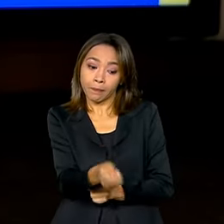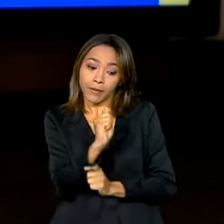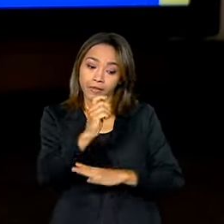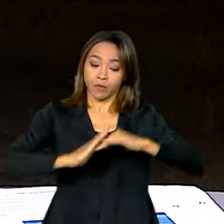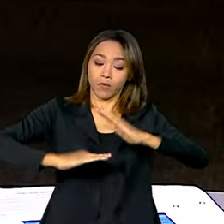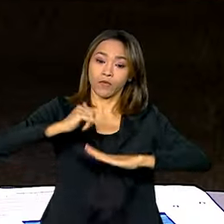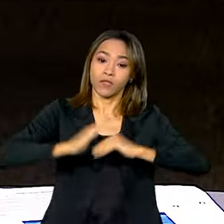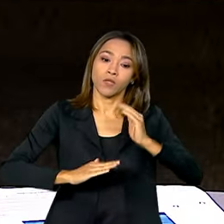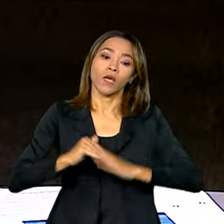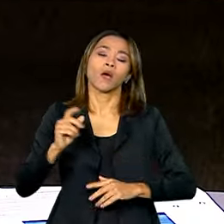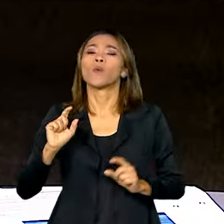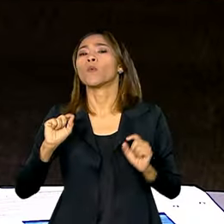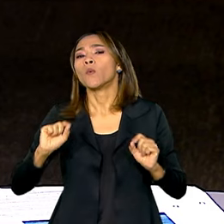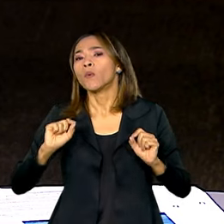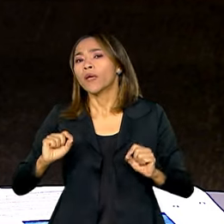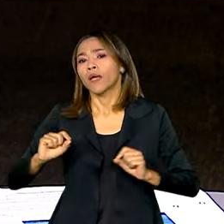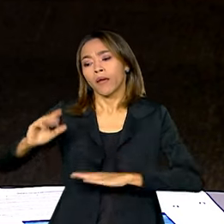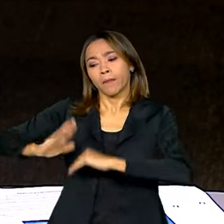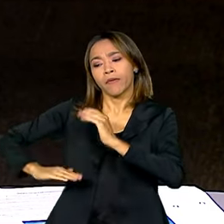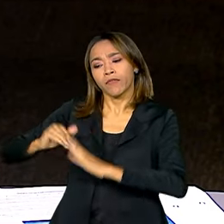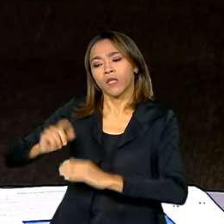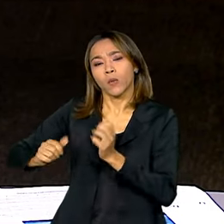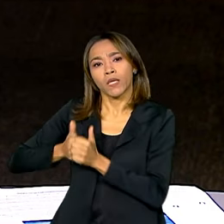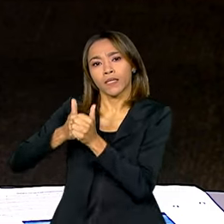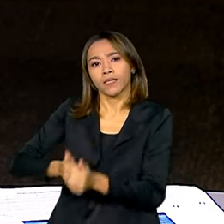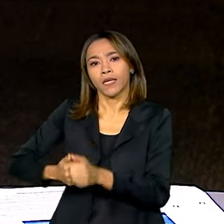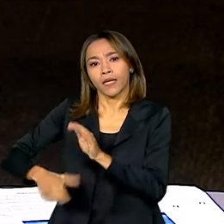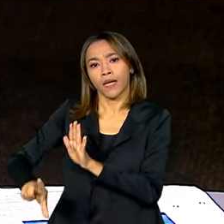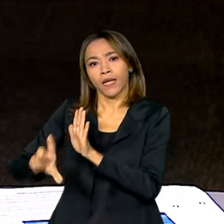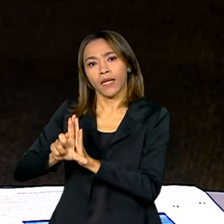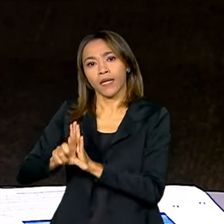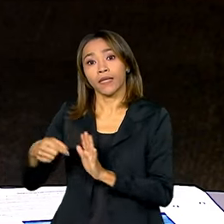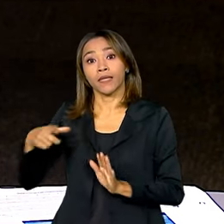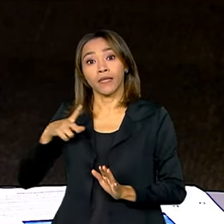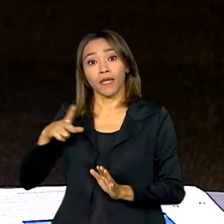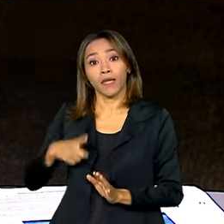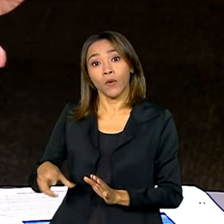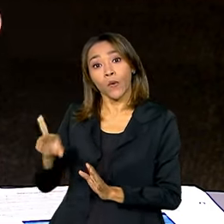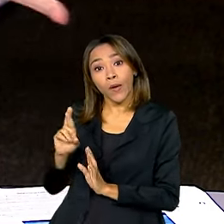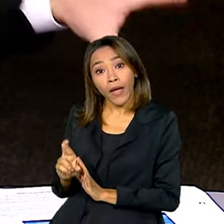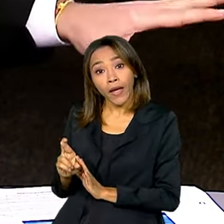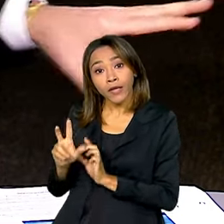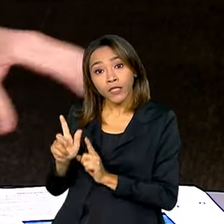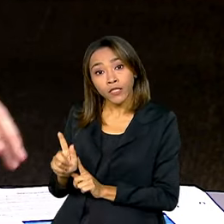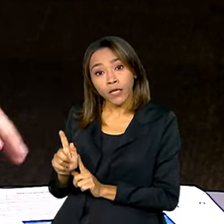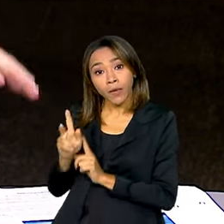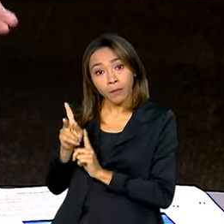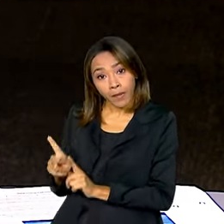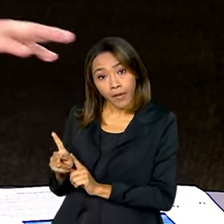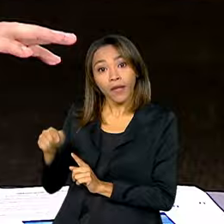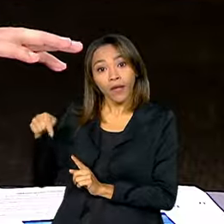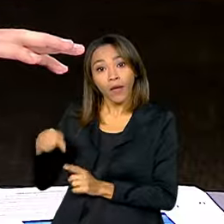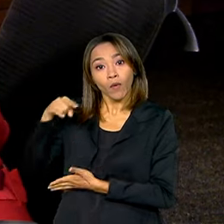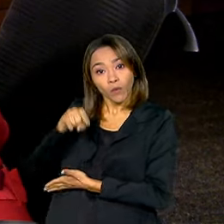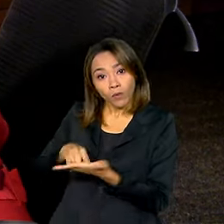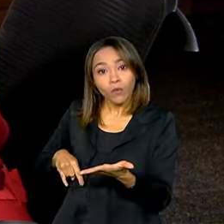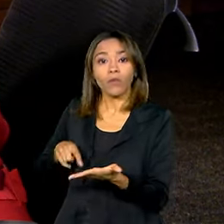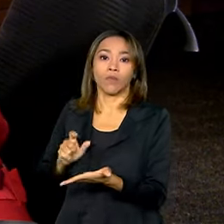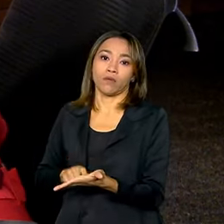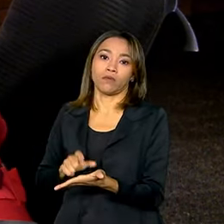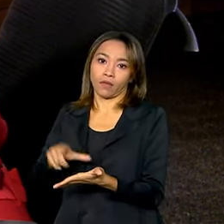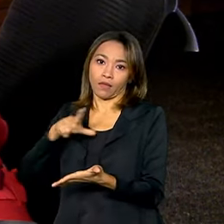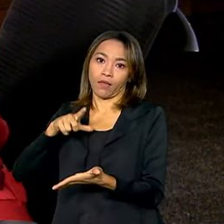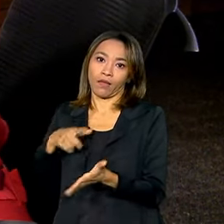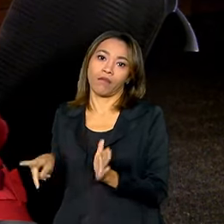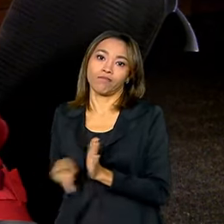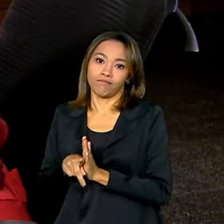isso. Pescador profissional, pescador legal, aquele pescador que tem o RGP, que é o Registro Geral do Pescador. Traduzindo para que todo mundo